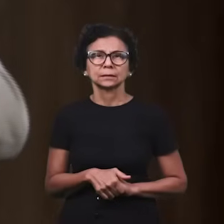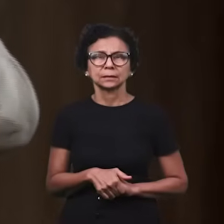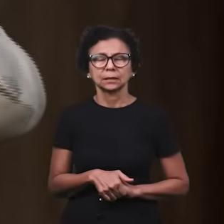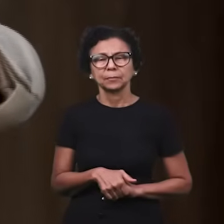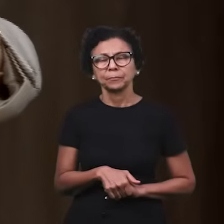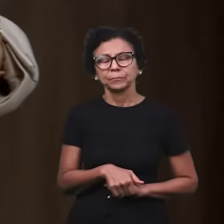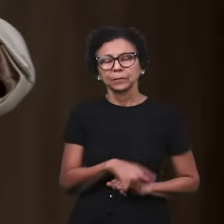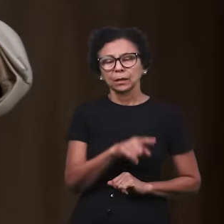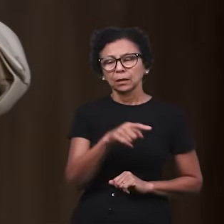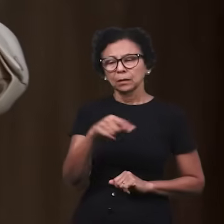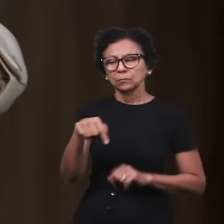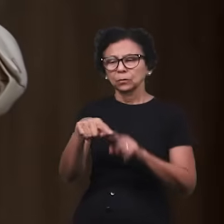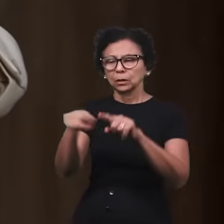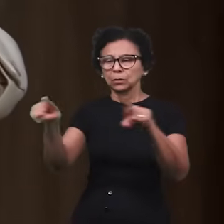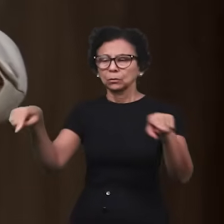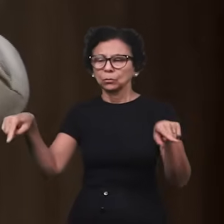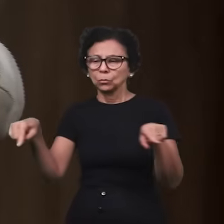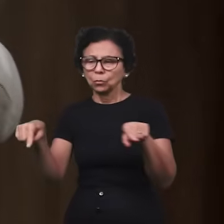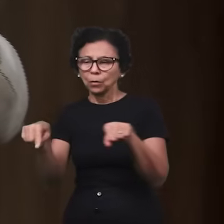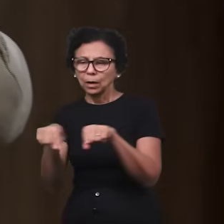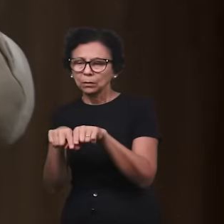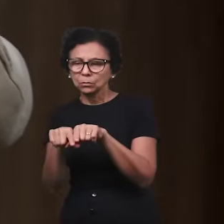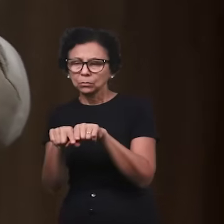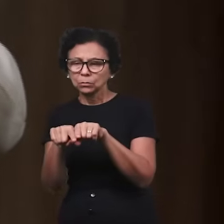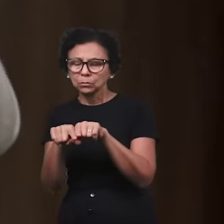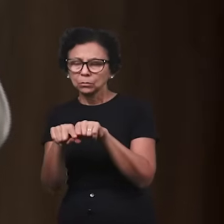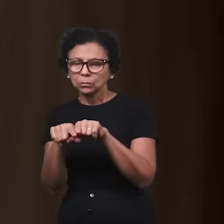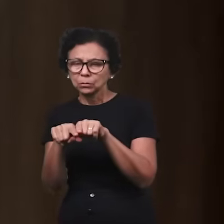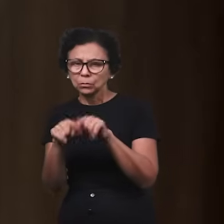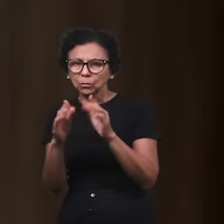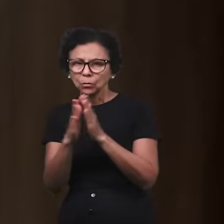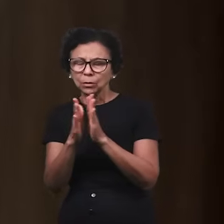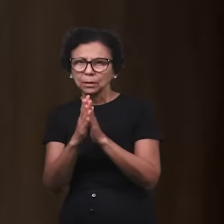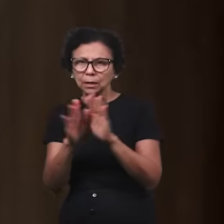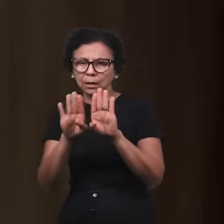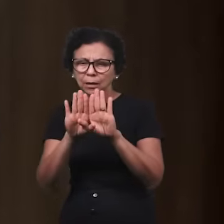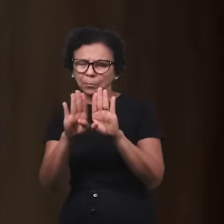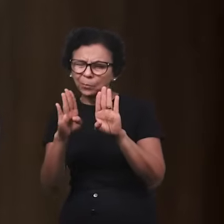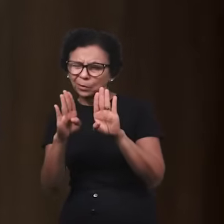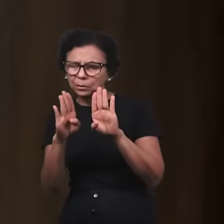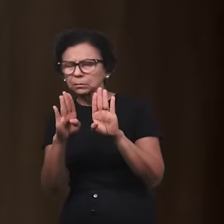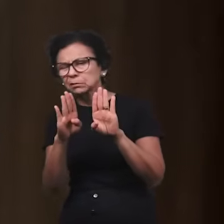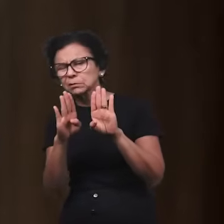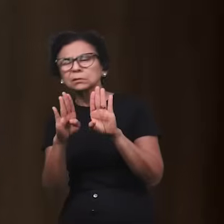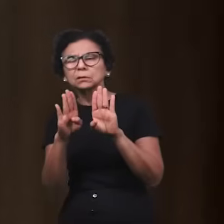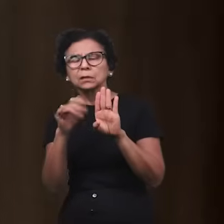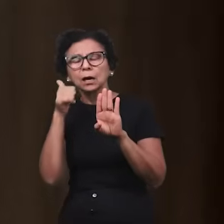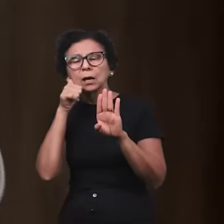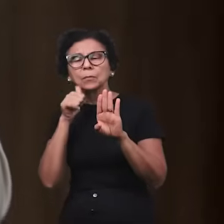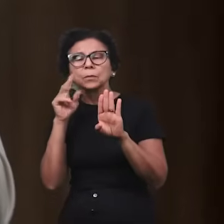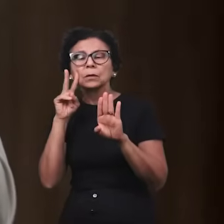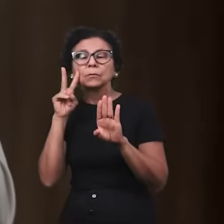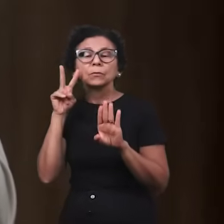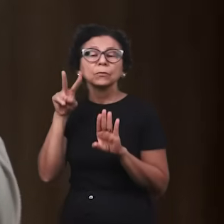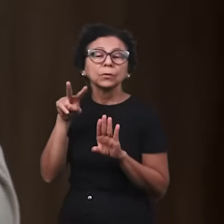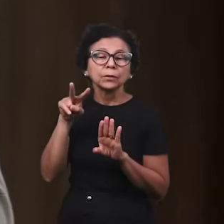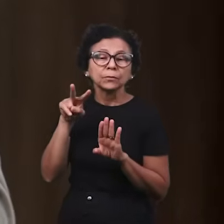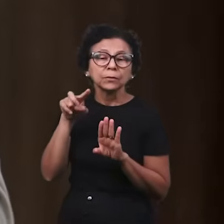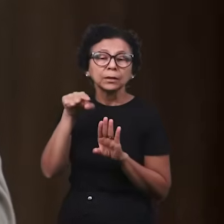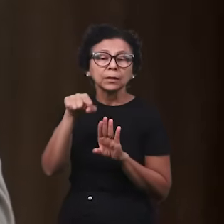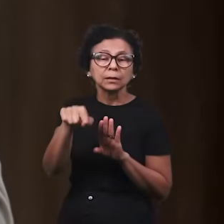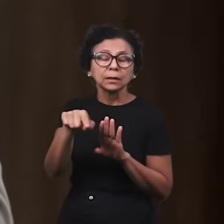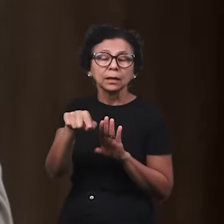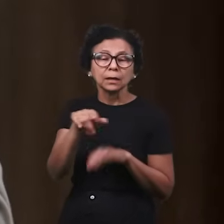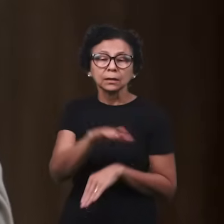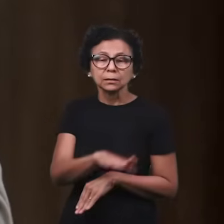quietinho e foi orar no quarto dele. A porta ficou entreaberta. A mãe percebeu que ele saiu e foi ver o que estava acontecendo. Quando olhou, ele